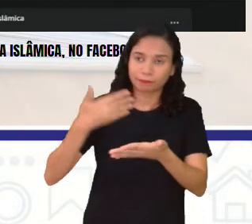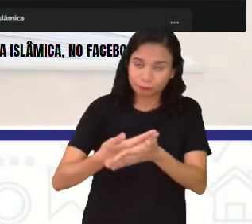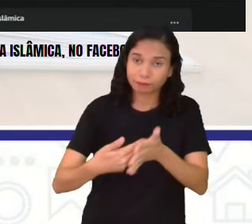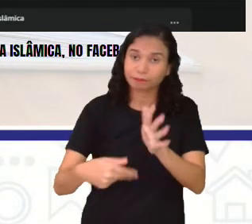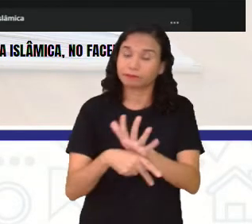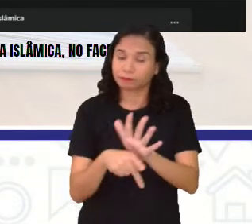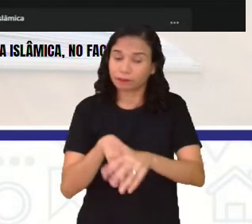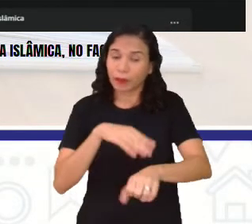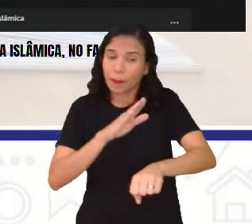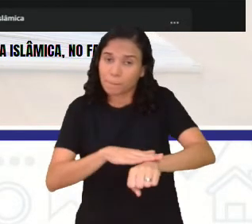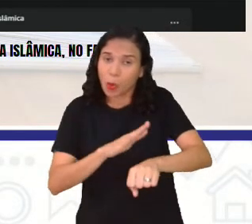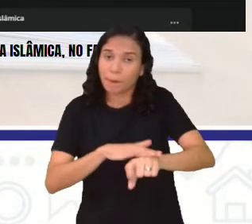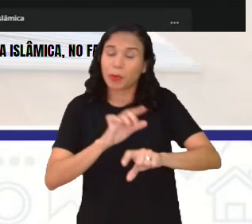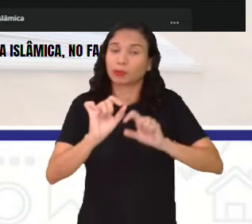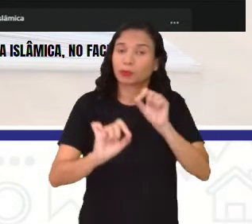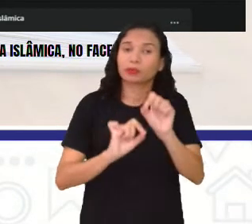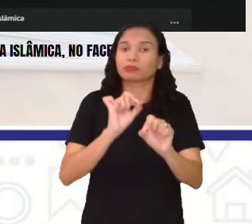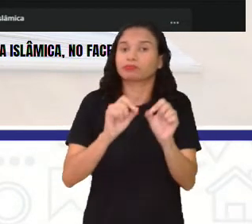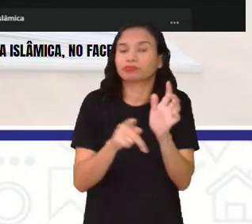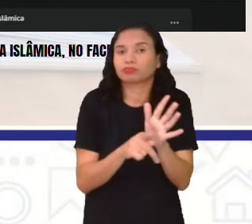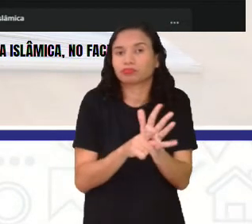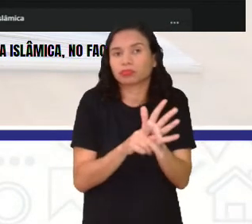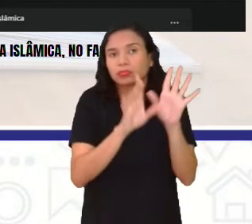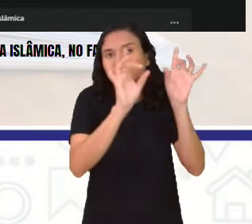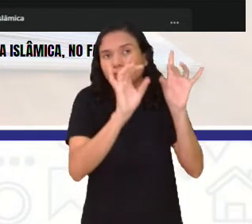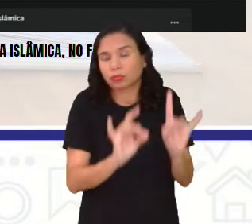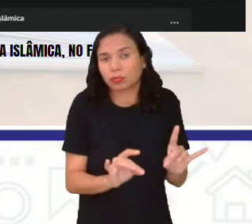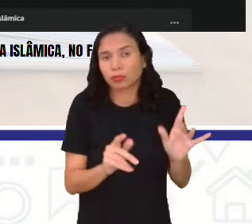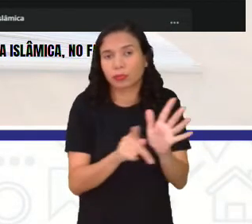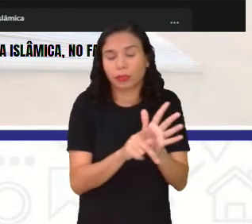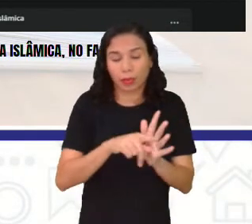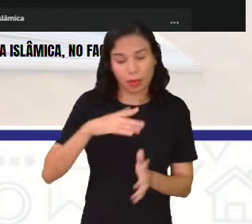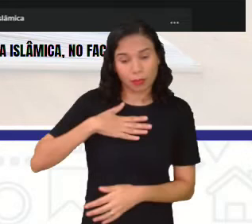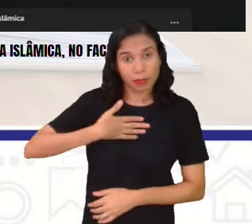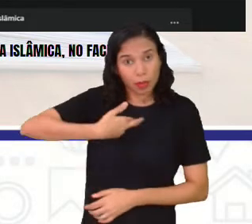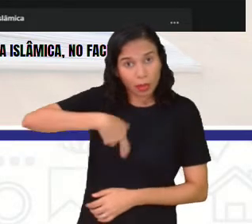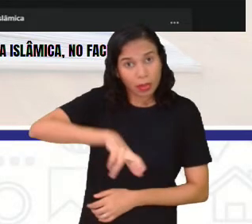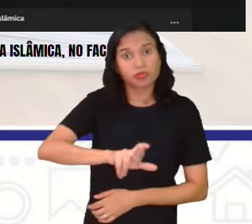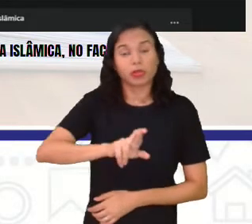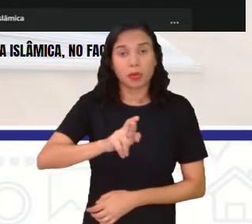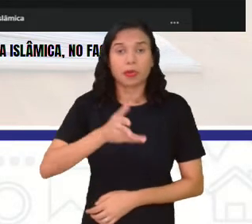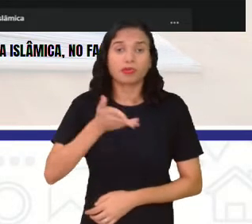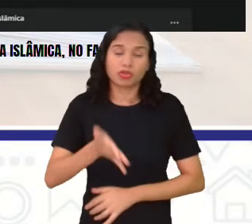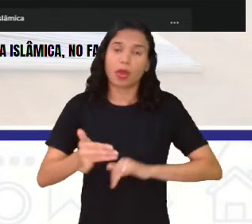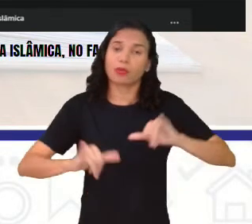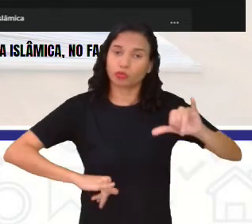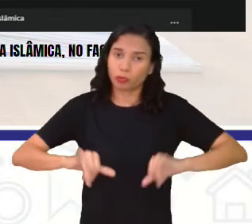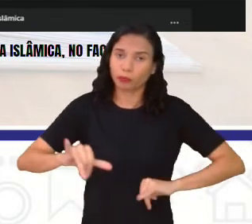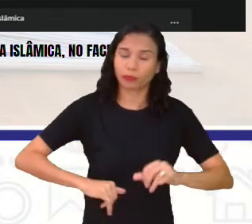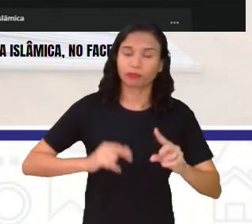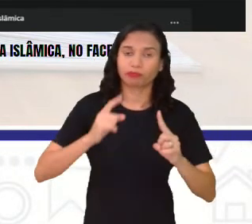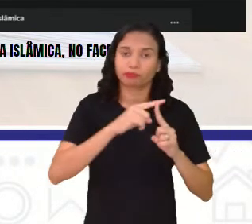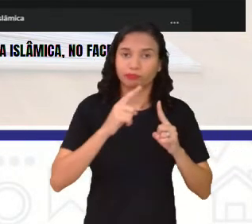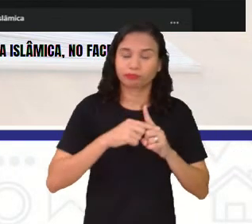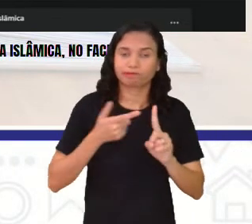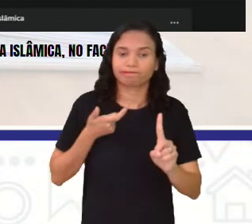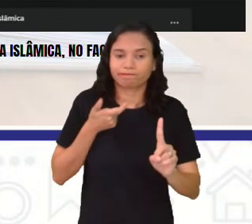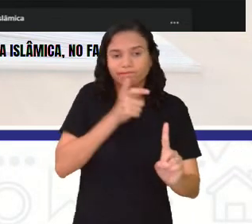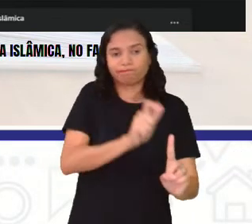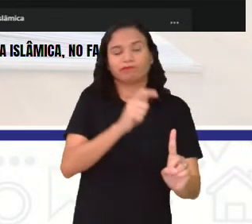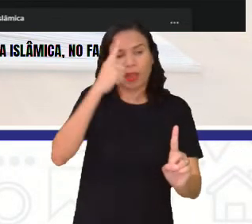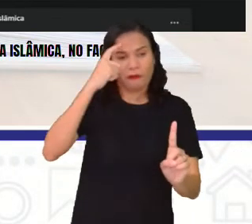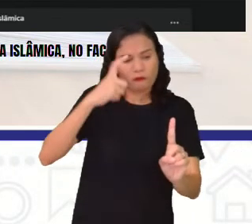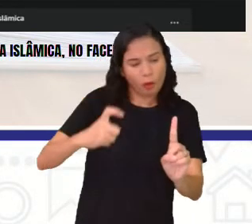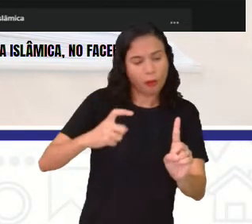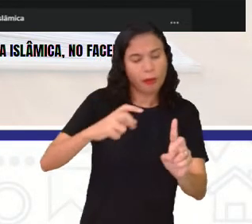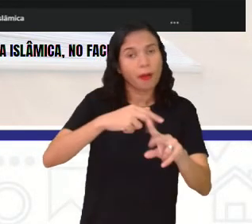de momentos onde, por razões específicas, por causa da minha religião, eu já sofri esse tipo de ataque. Mas eu entendo